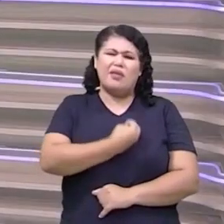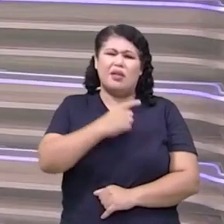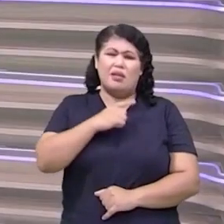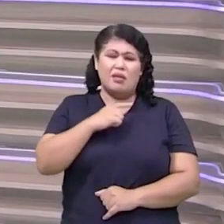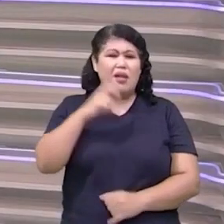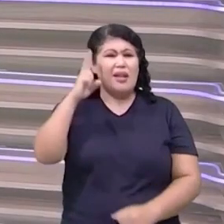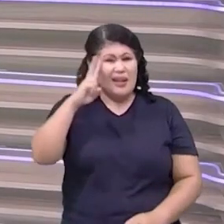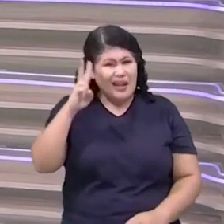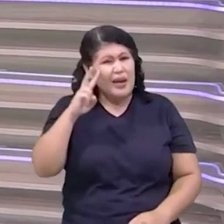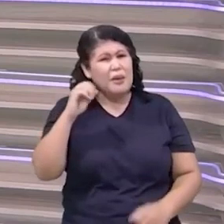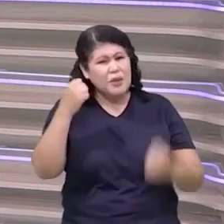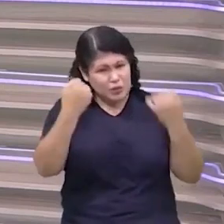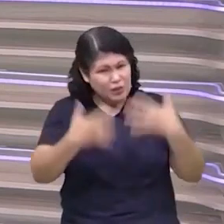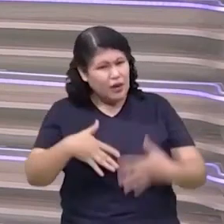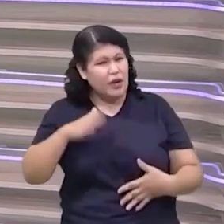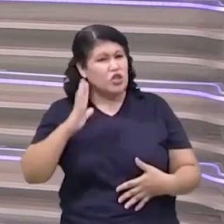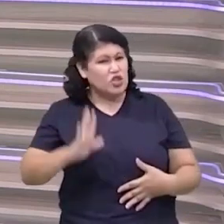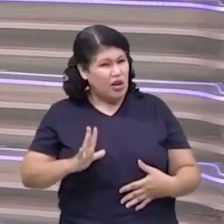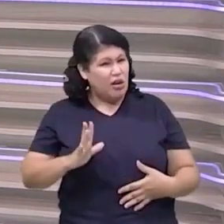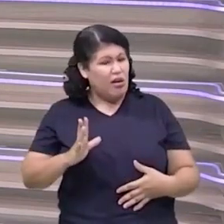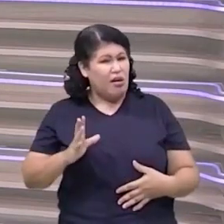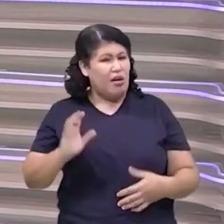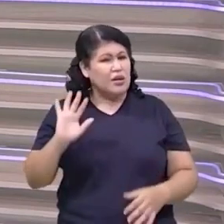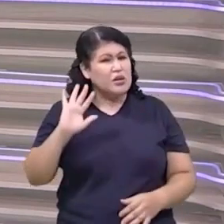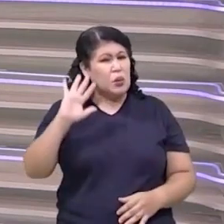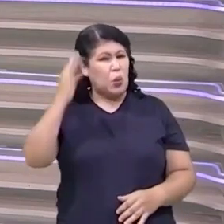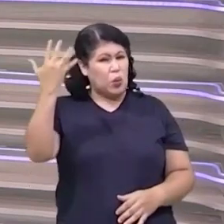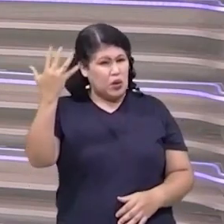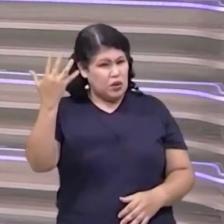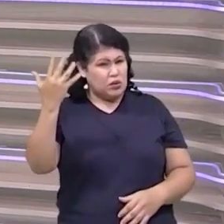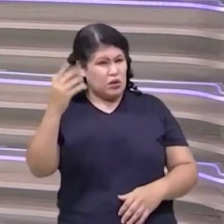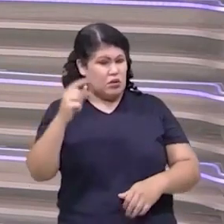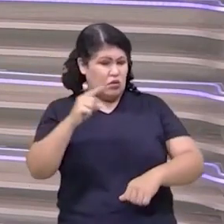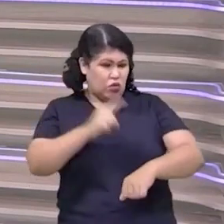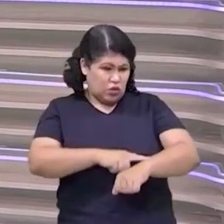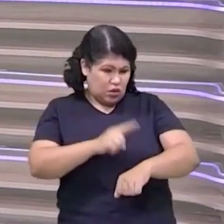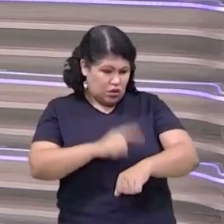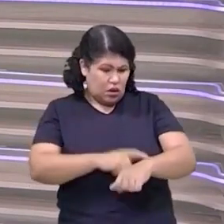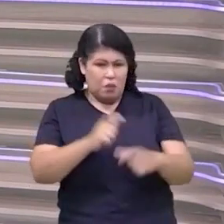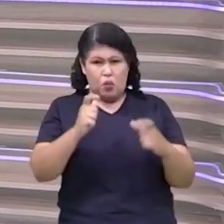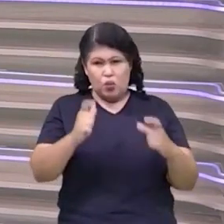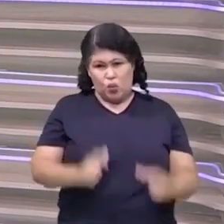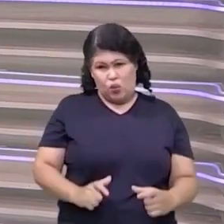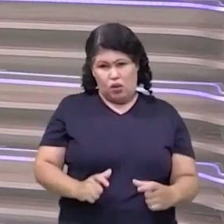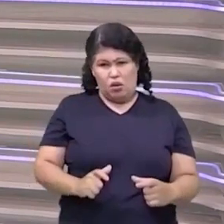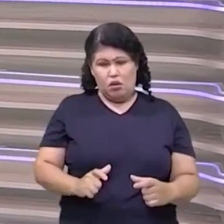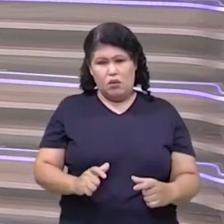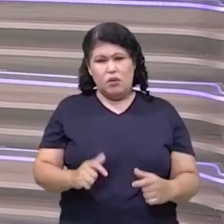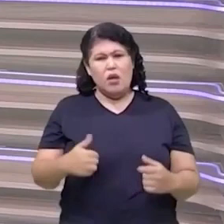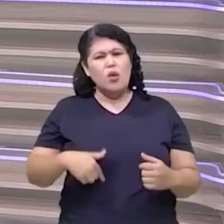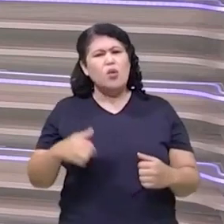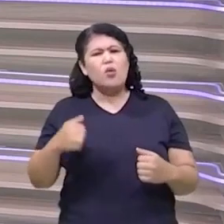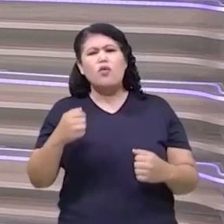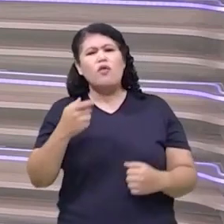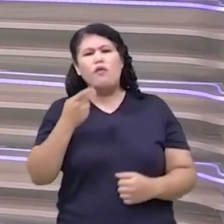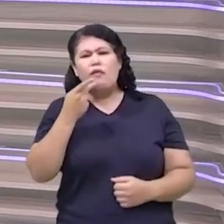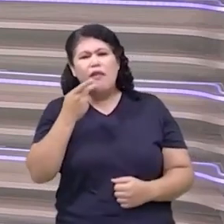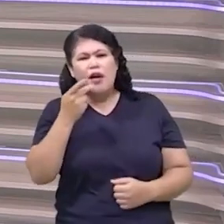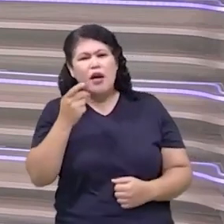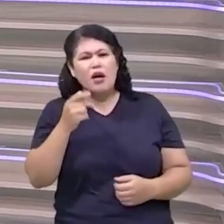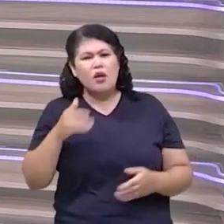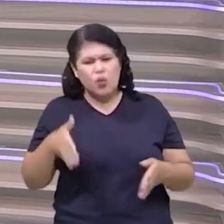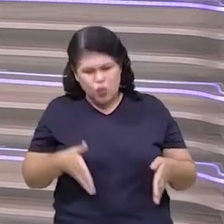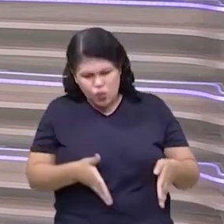para vocês sobre as circunstâncias? Circunstância de tempo, de lugar. Quando eu digo ao longo da estrada,